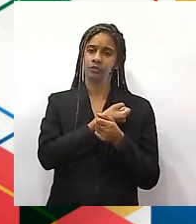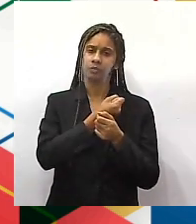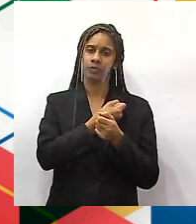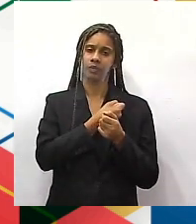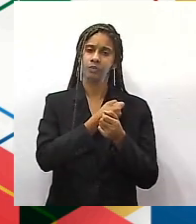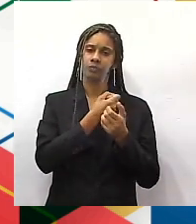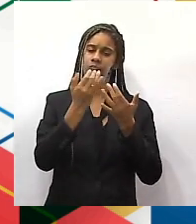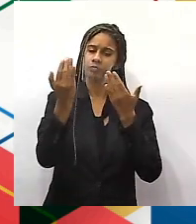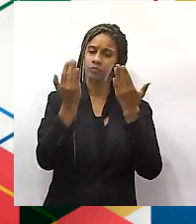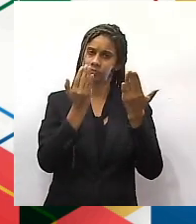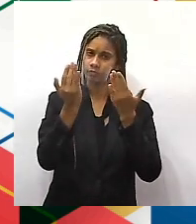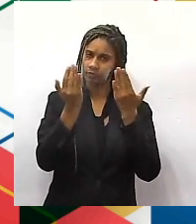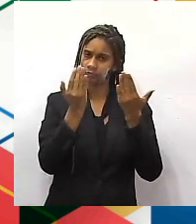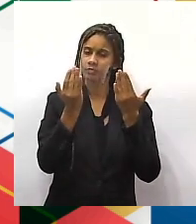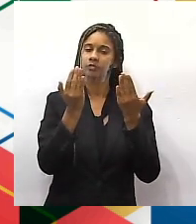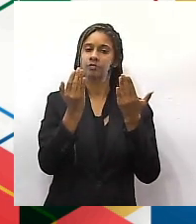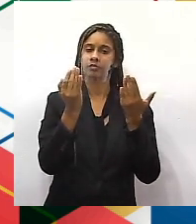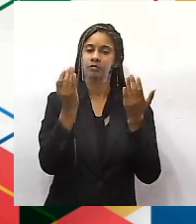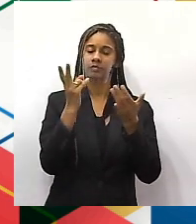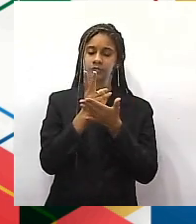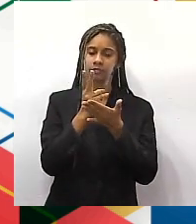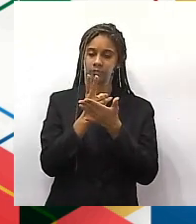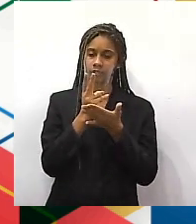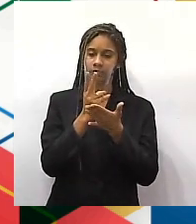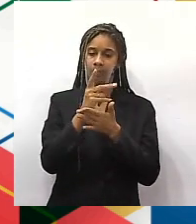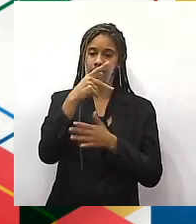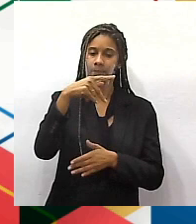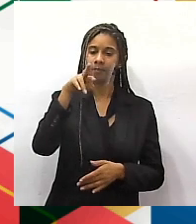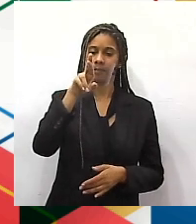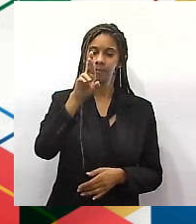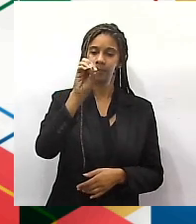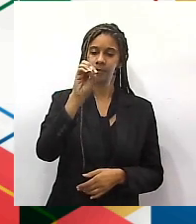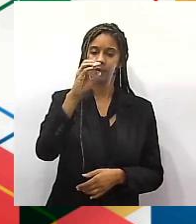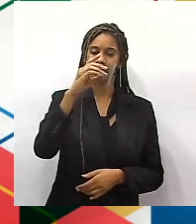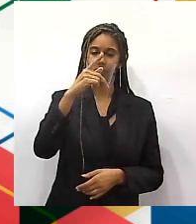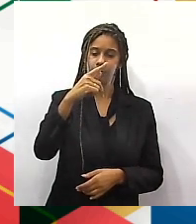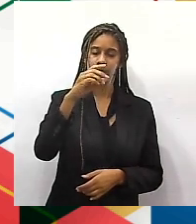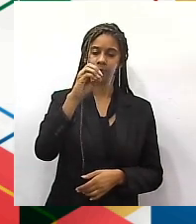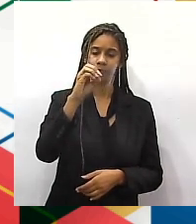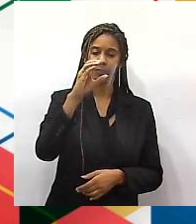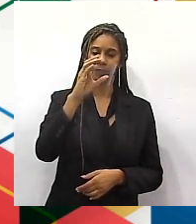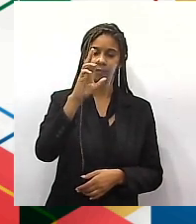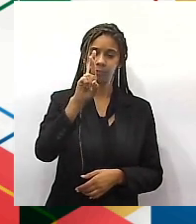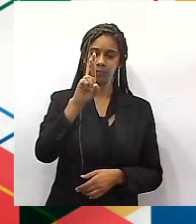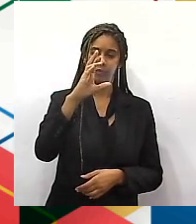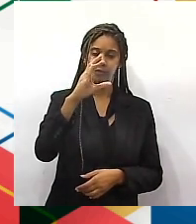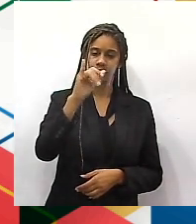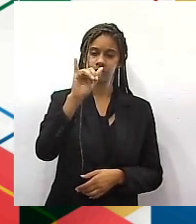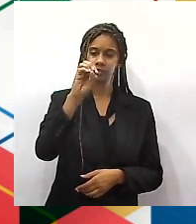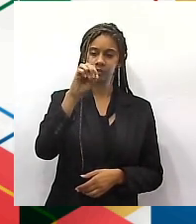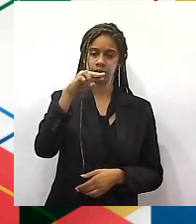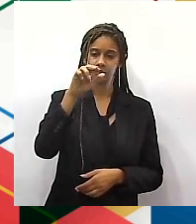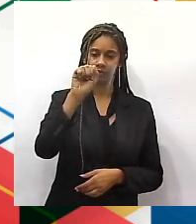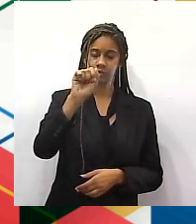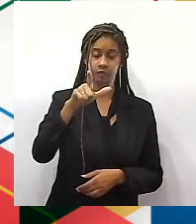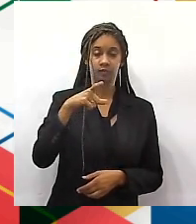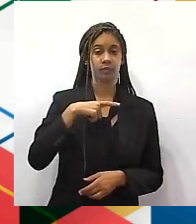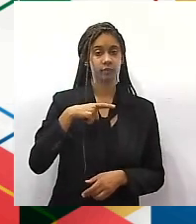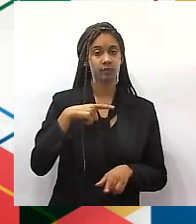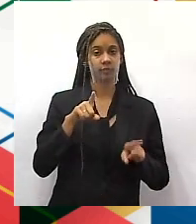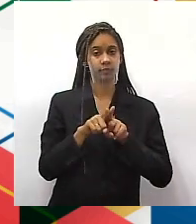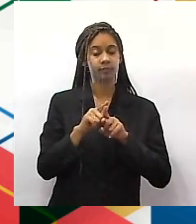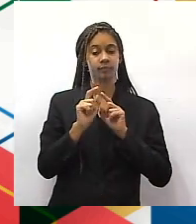proporcionais. Você tem aí uma constante de proporcionalidade ao realizar essas razões. Então, além disso,